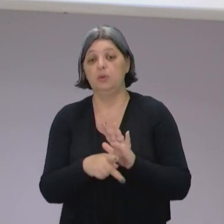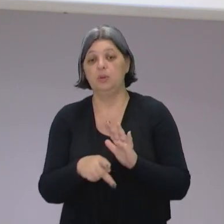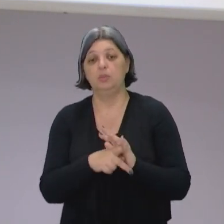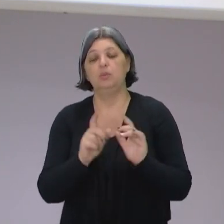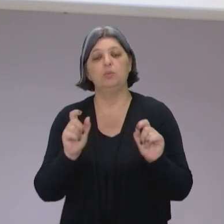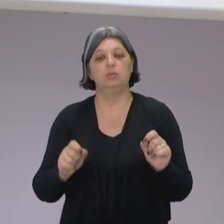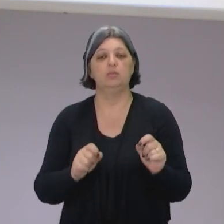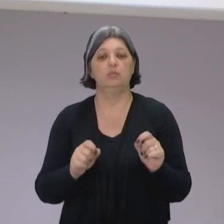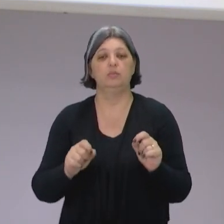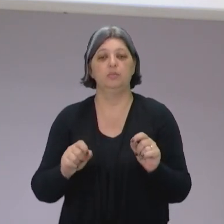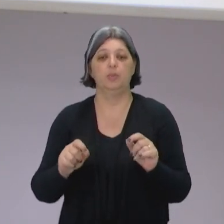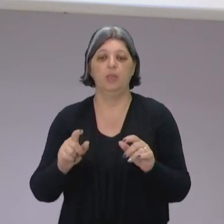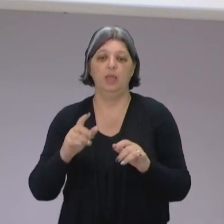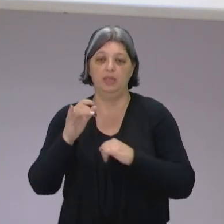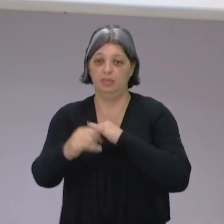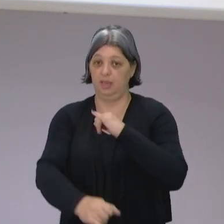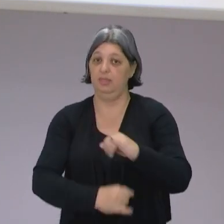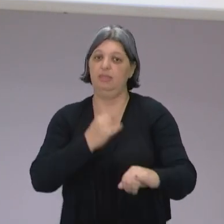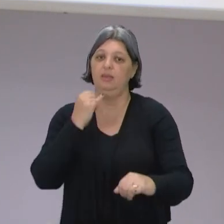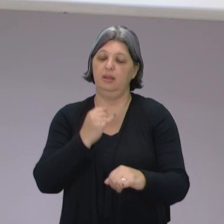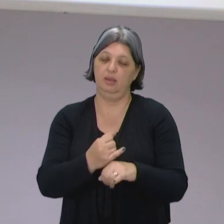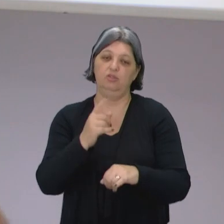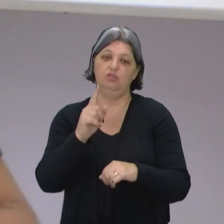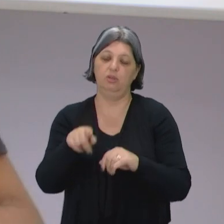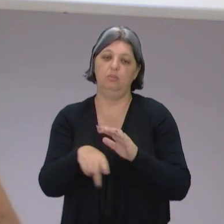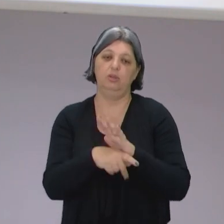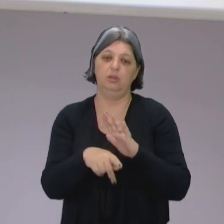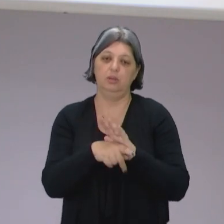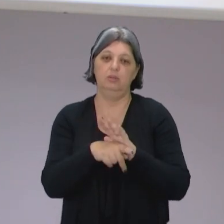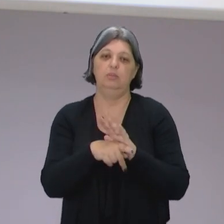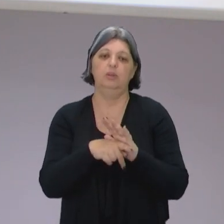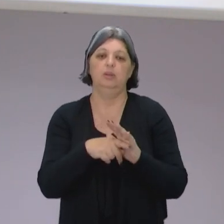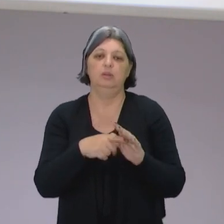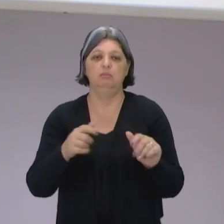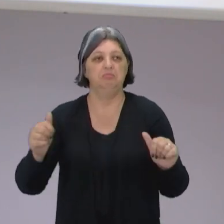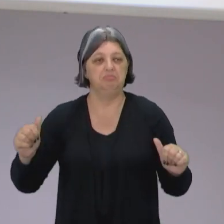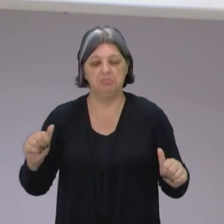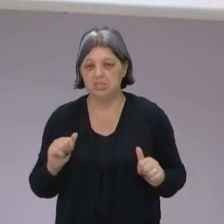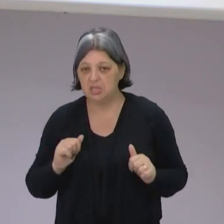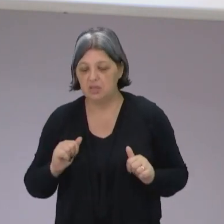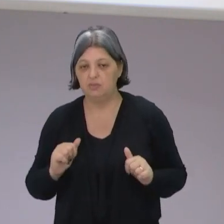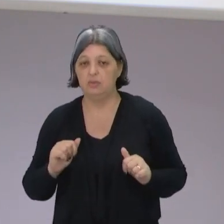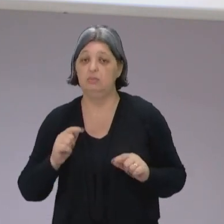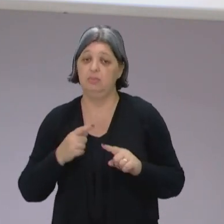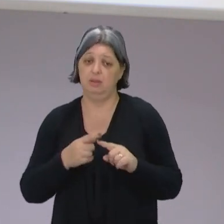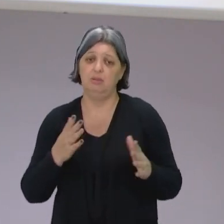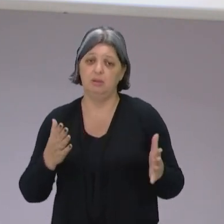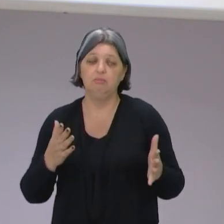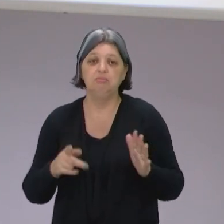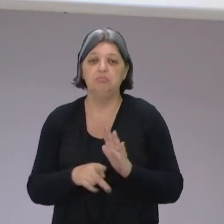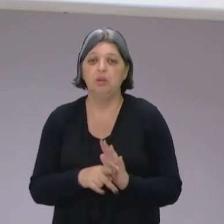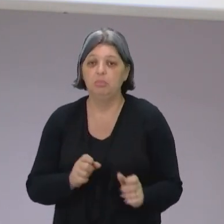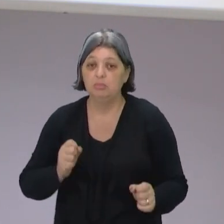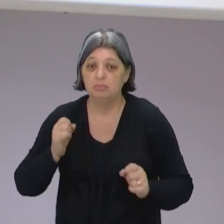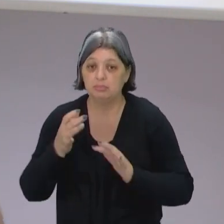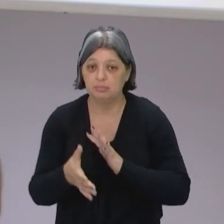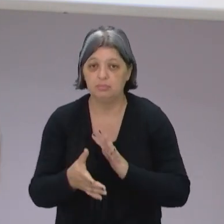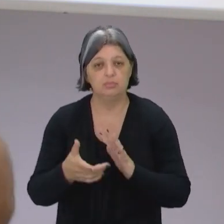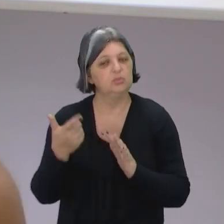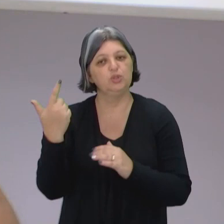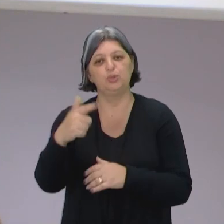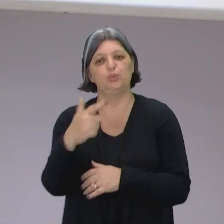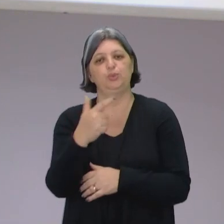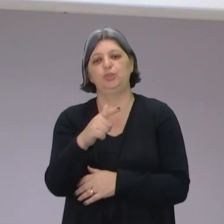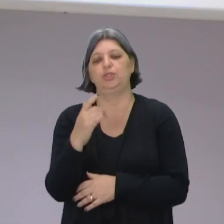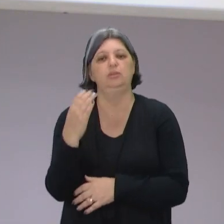o jornalismo na internet deu para o leitor. Sim. Que é que você está falando, essa passividade, ela era também porque a gente não tinha um canal,